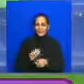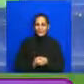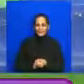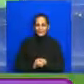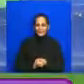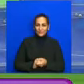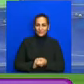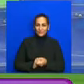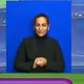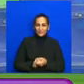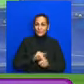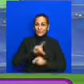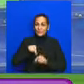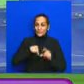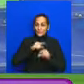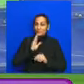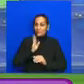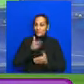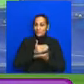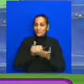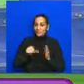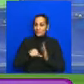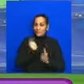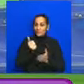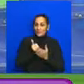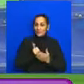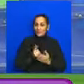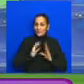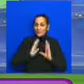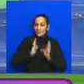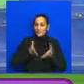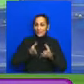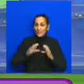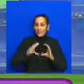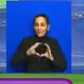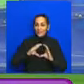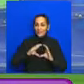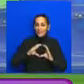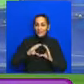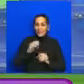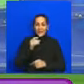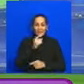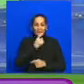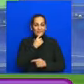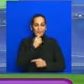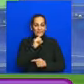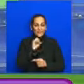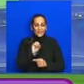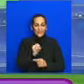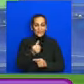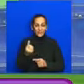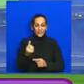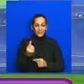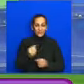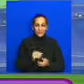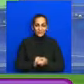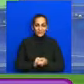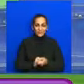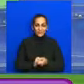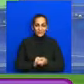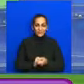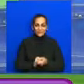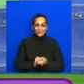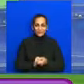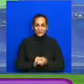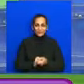25. O sorteio já começou, a primeira dezena está chegando. Bola vermelha, 01.